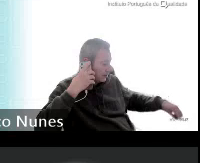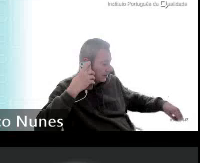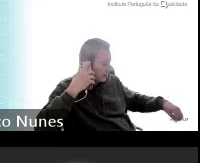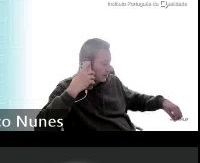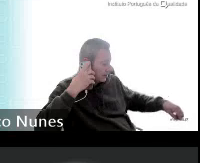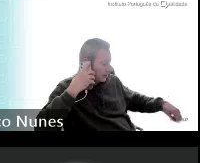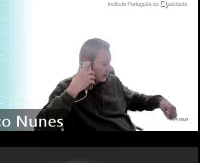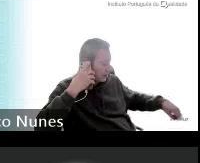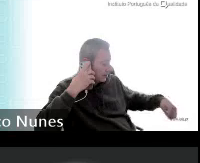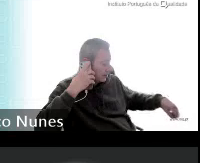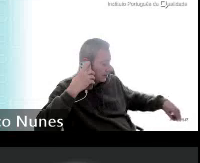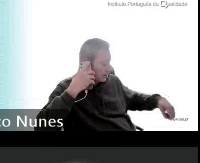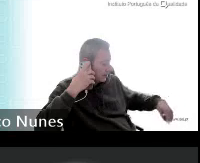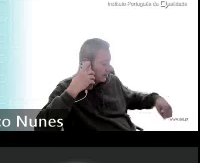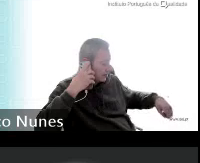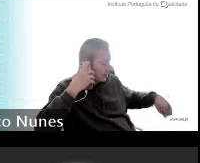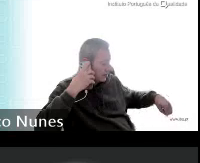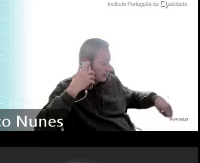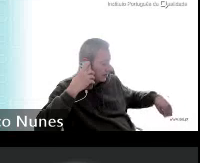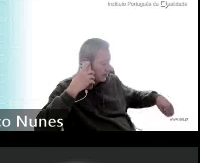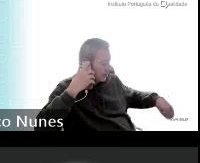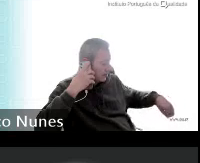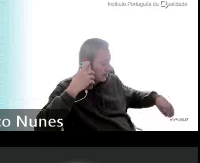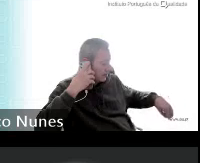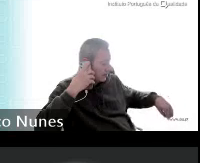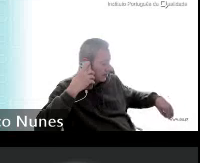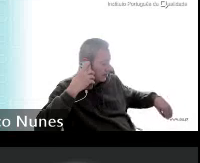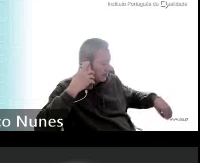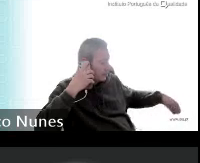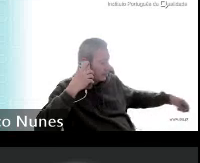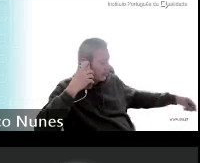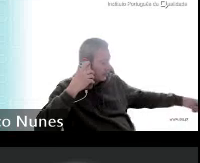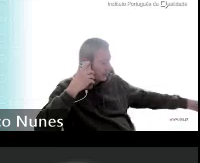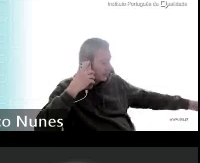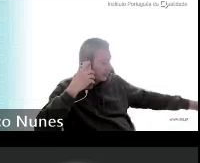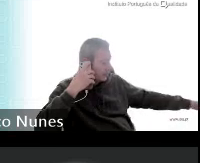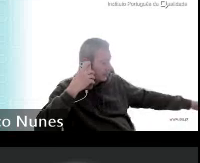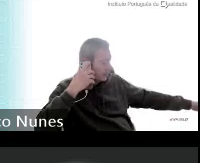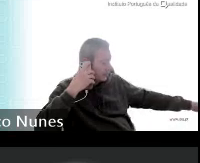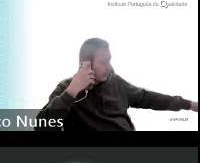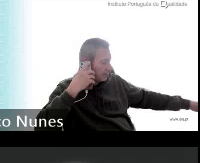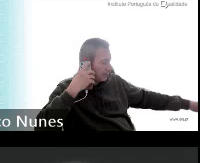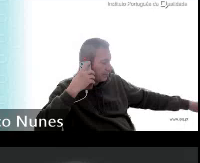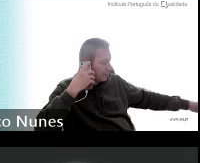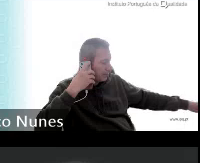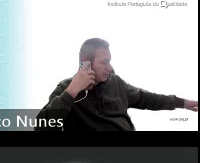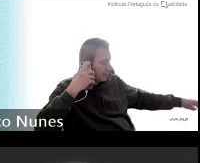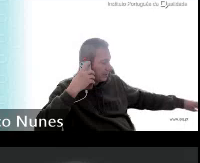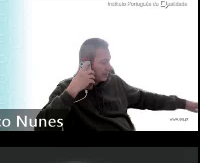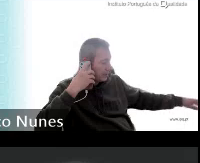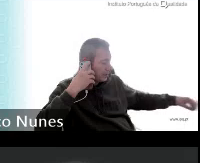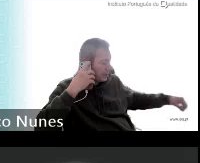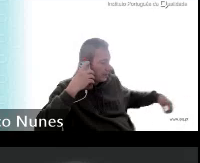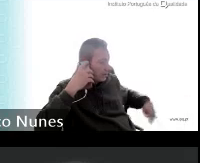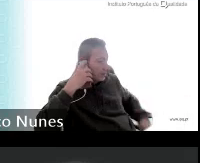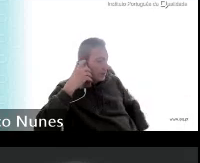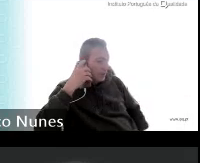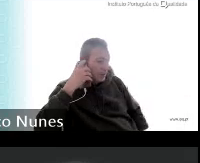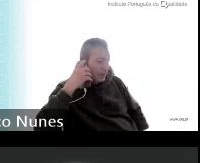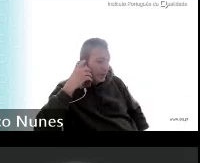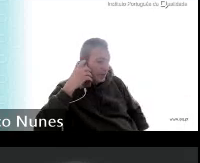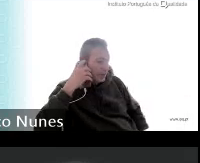são objetivos que nós temos e que estamos a trabalhar, no sentido de não só que